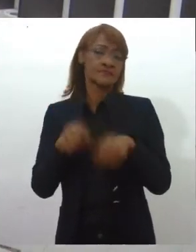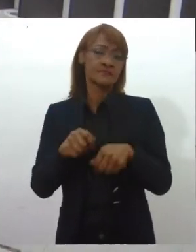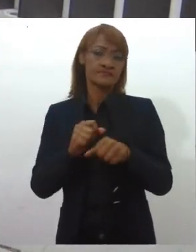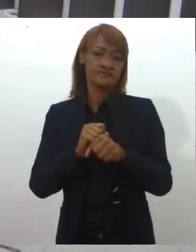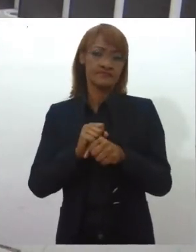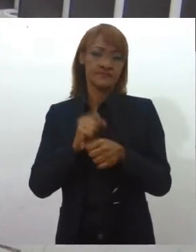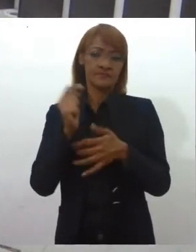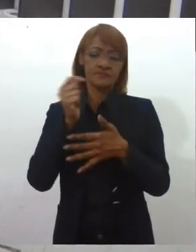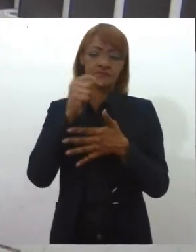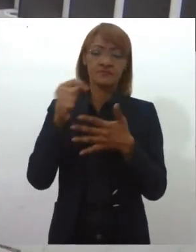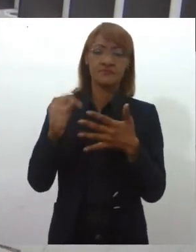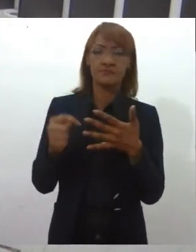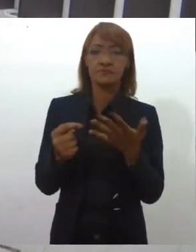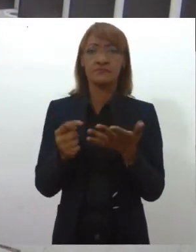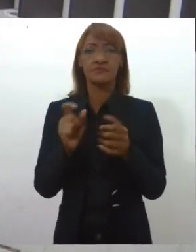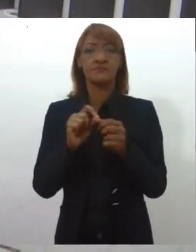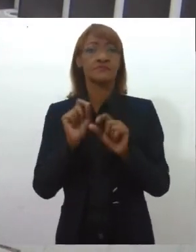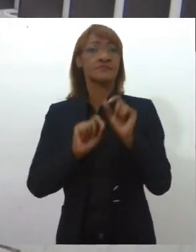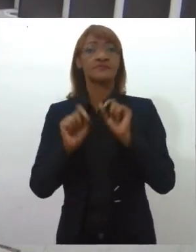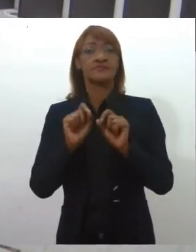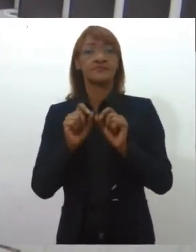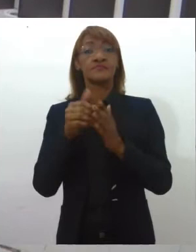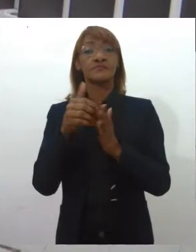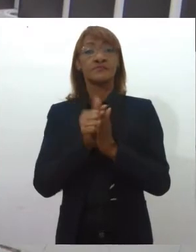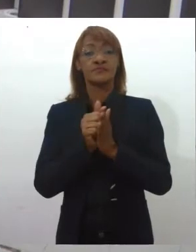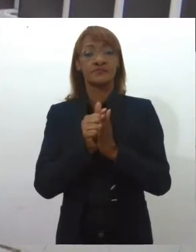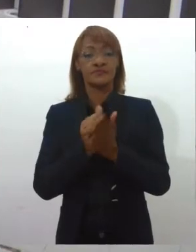requisitos necessários? Como é que vai funcionar a inscrição?